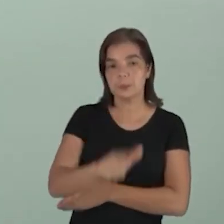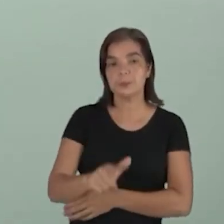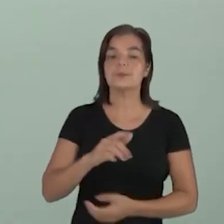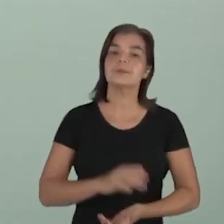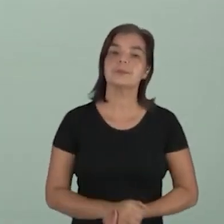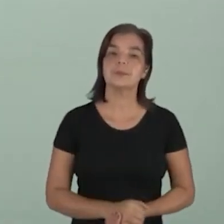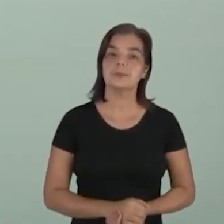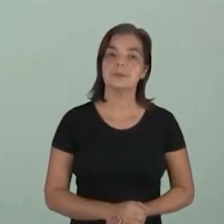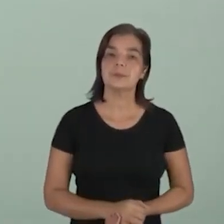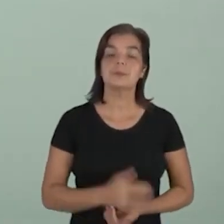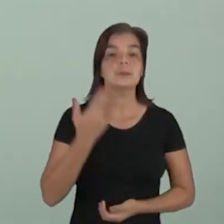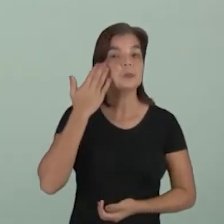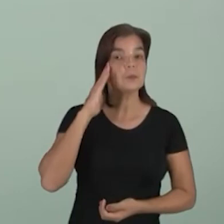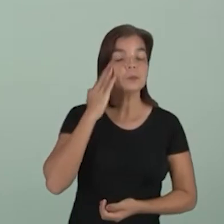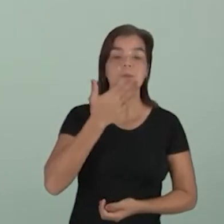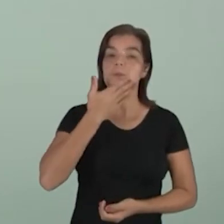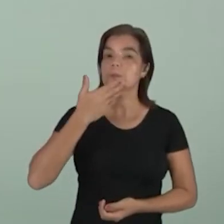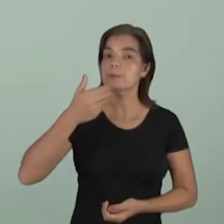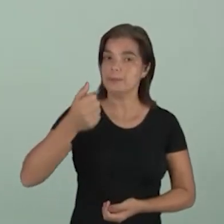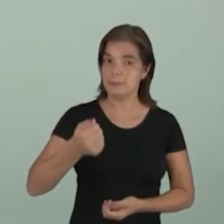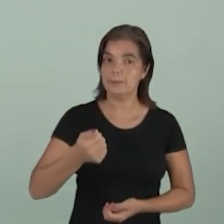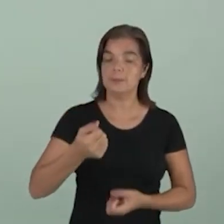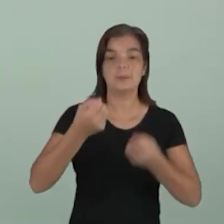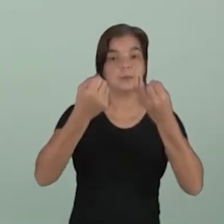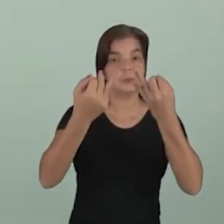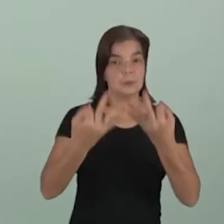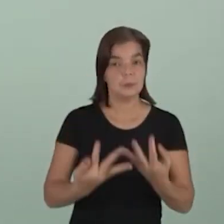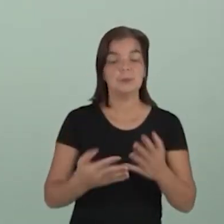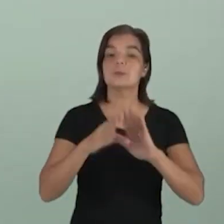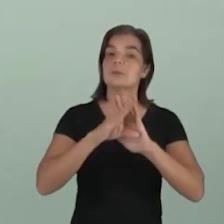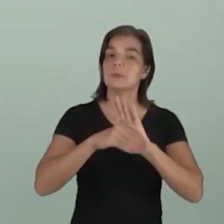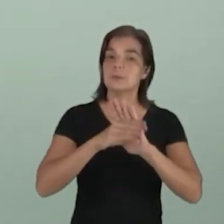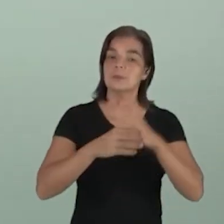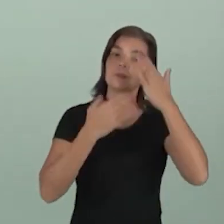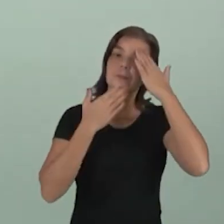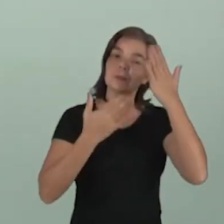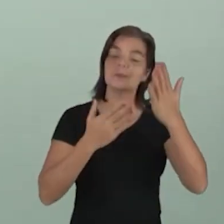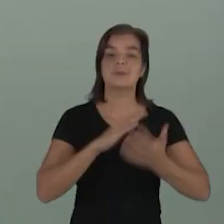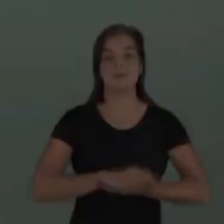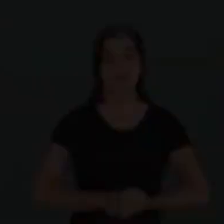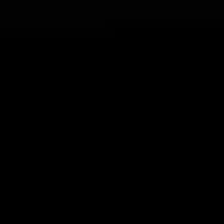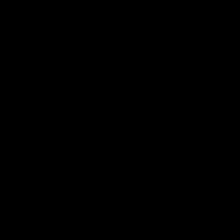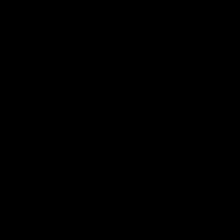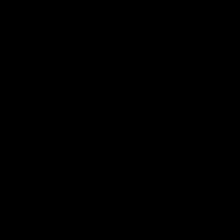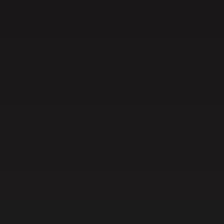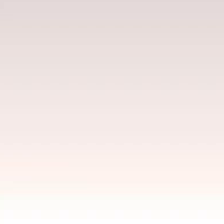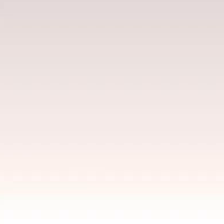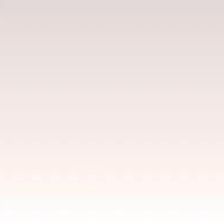novamente, tá bom? Para entender melhor ainda o conteúdo. Obrigada!